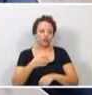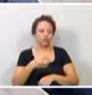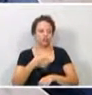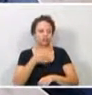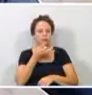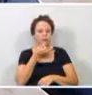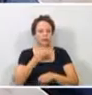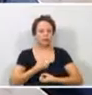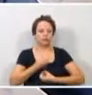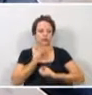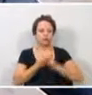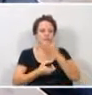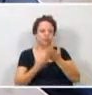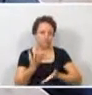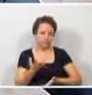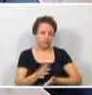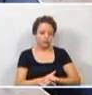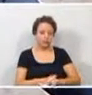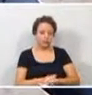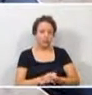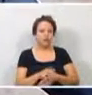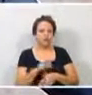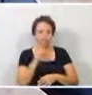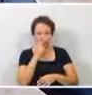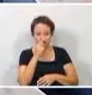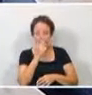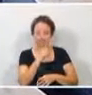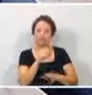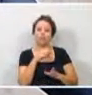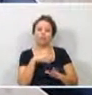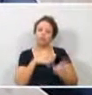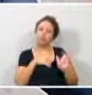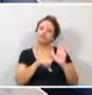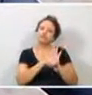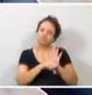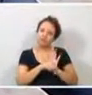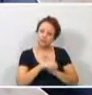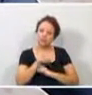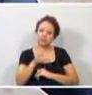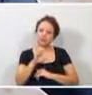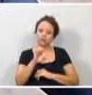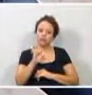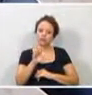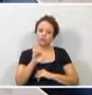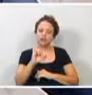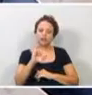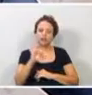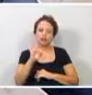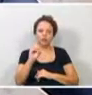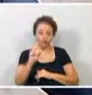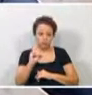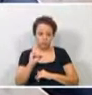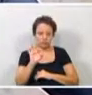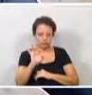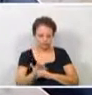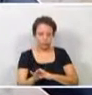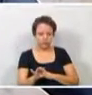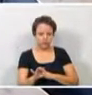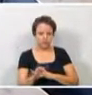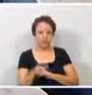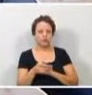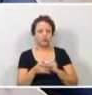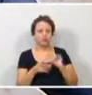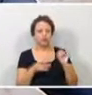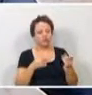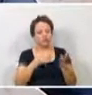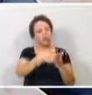que comete um delito, aprovado como delito e com multa prevista, estou concluindo, com multa